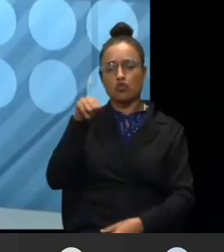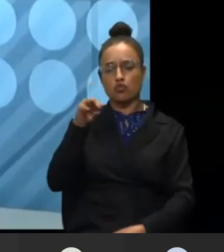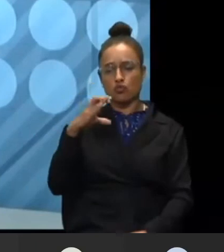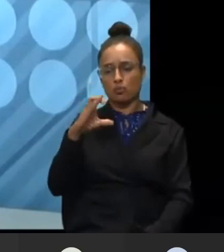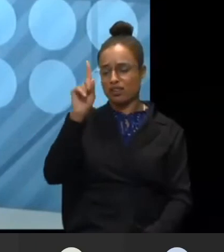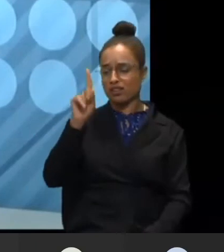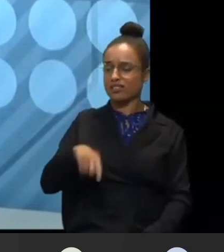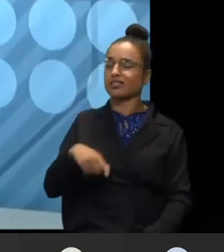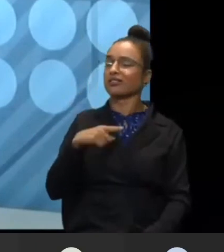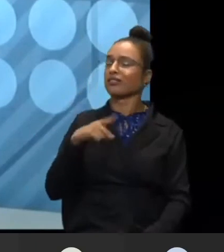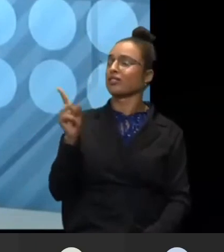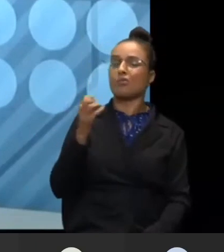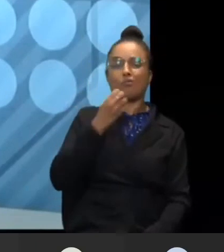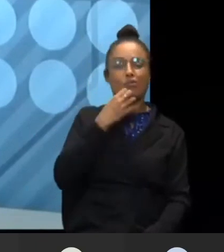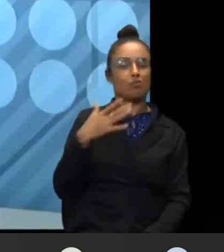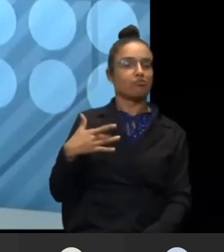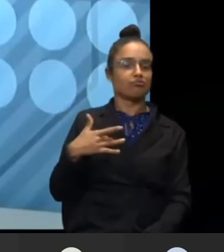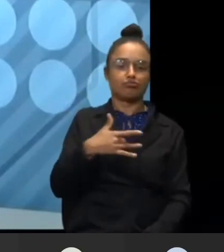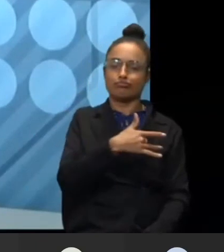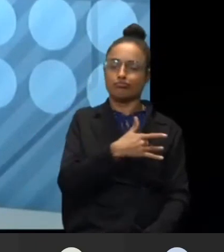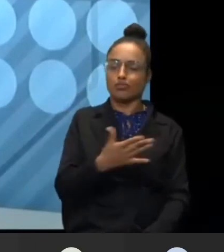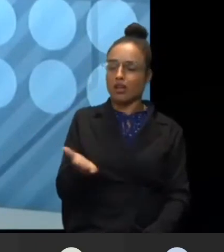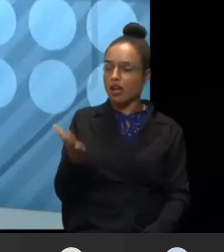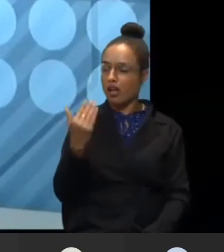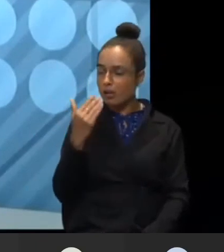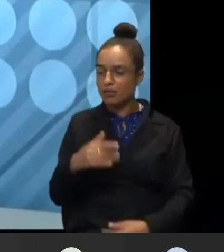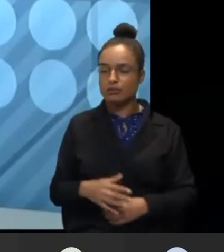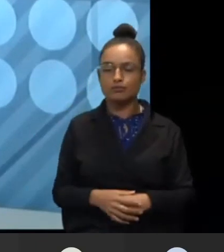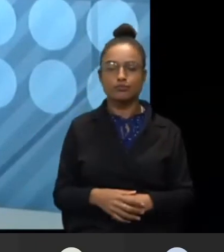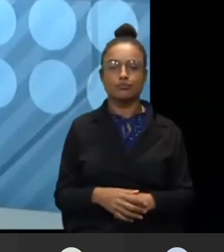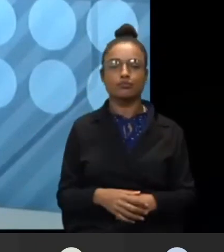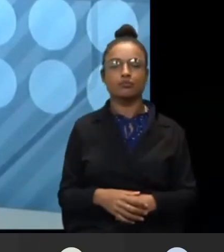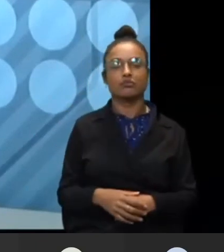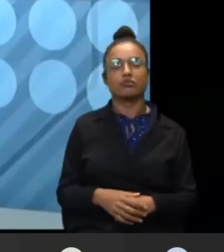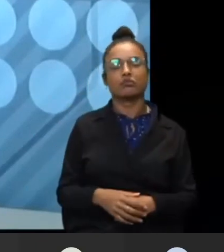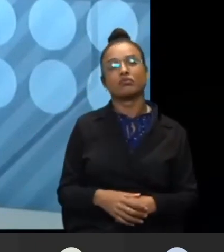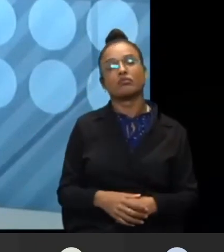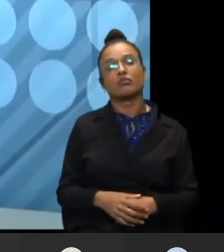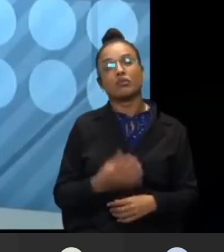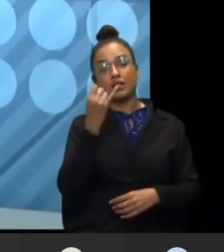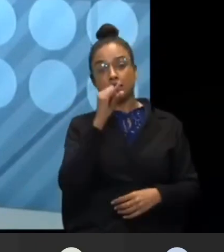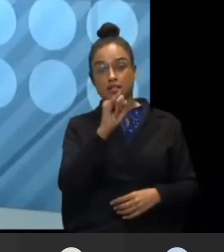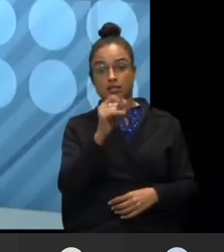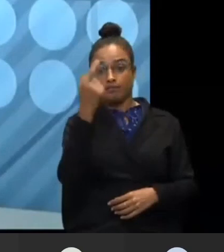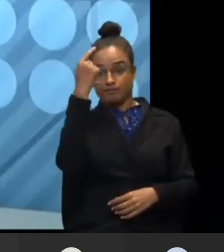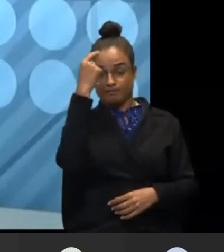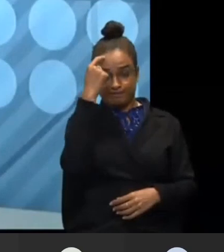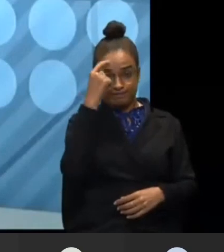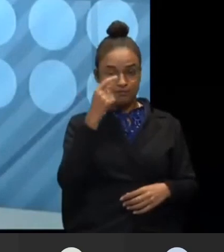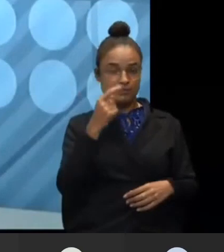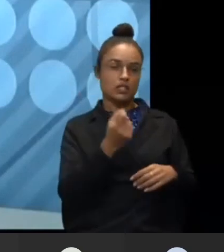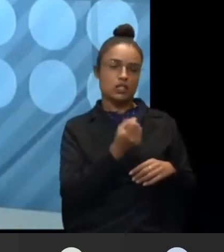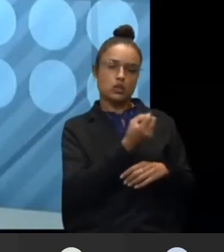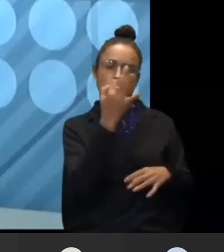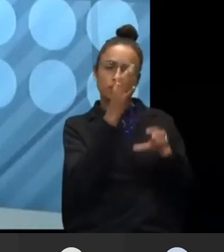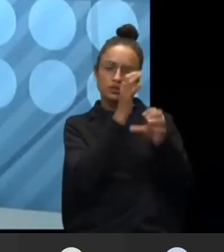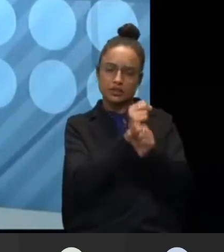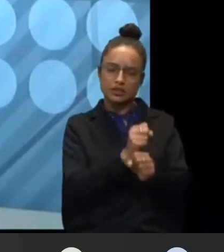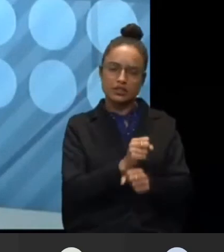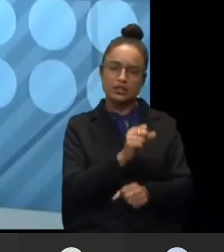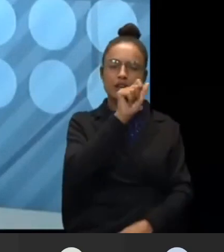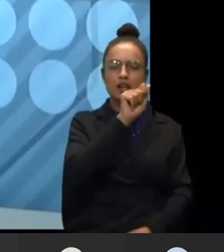interessante. Então, por isso, ter também bem delineado um método para determinar a quantidade de ácidos graxos livre, o índice de